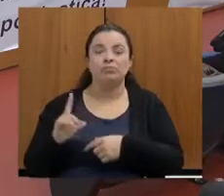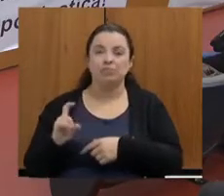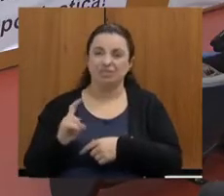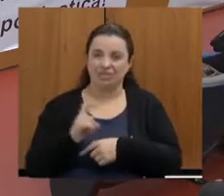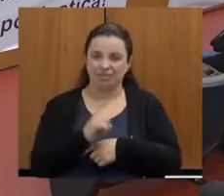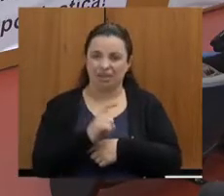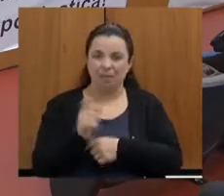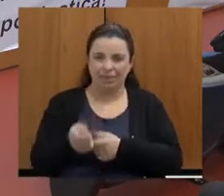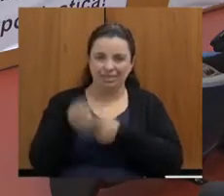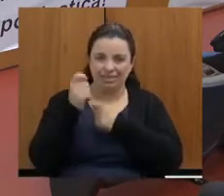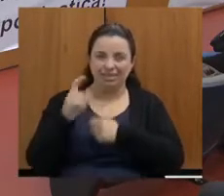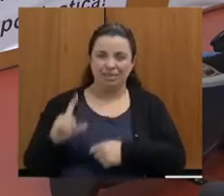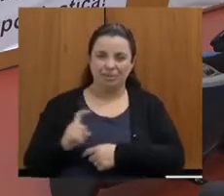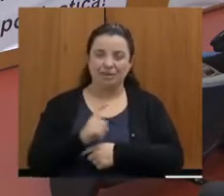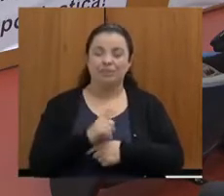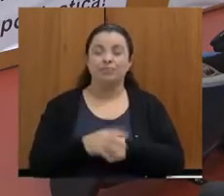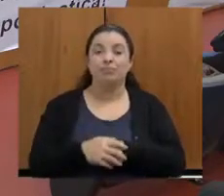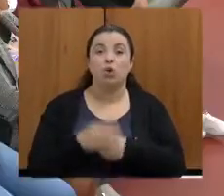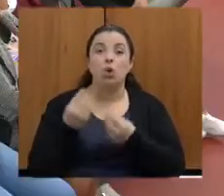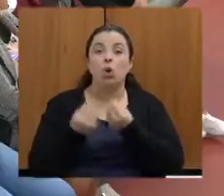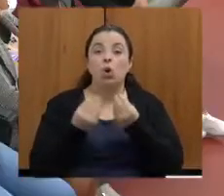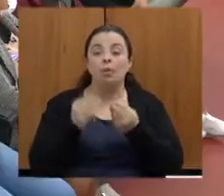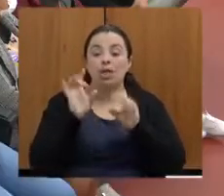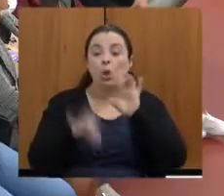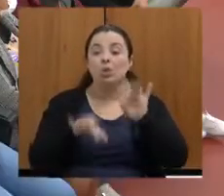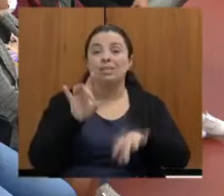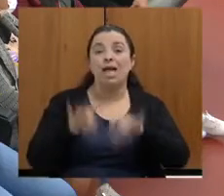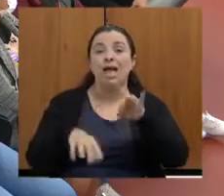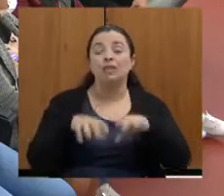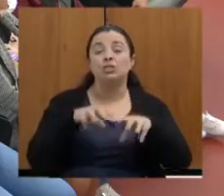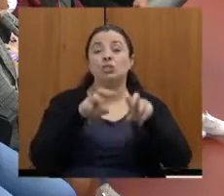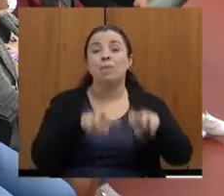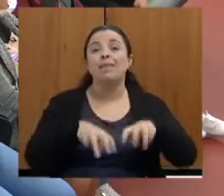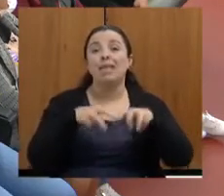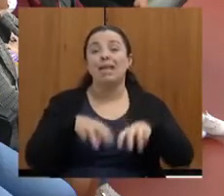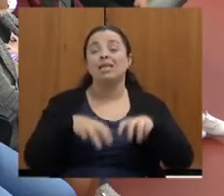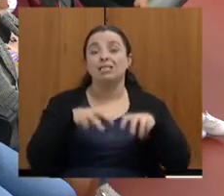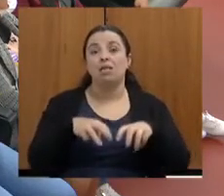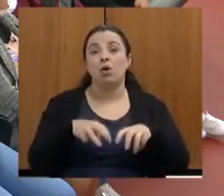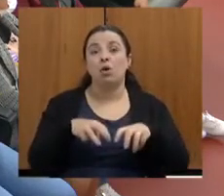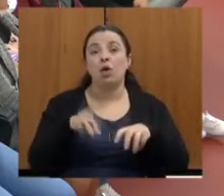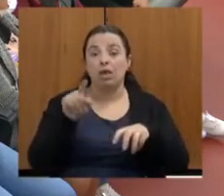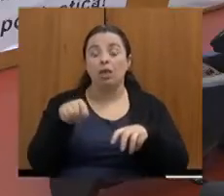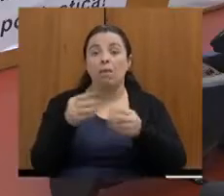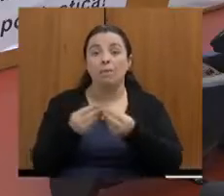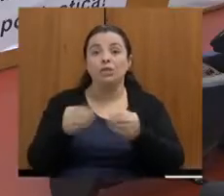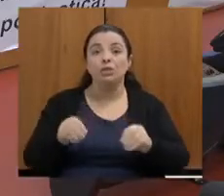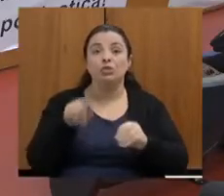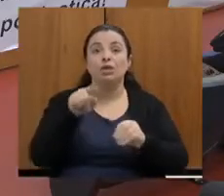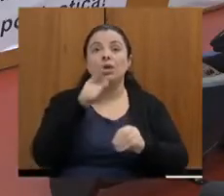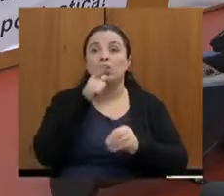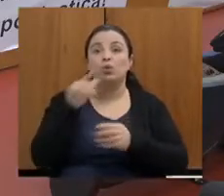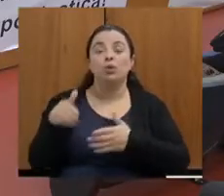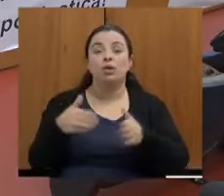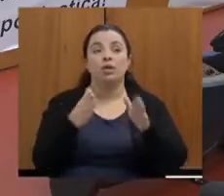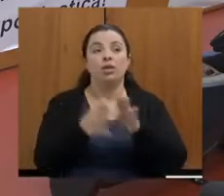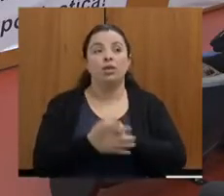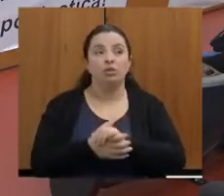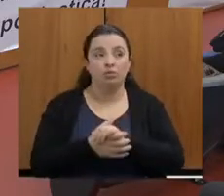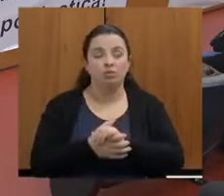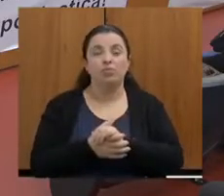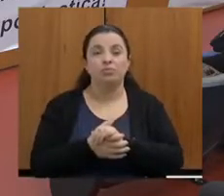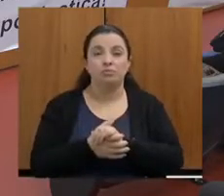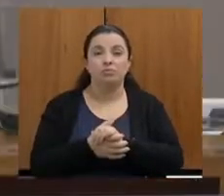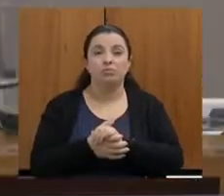rejeito de minério atuando no leito do rio sua 21 metros se está assim na foz do